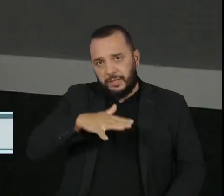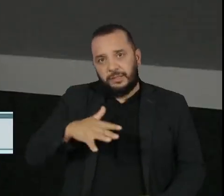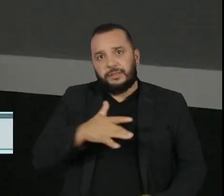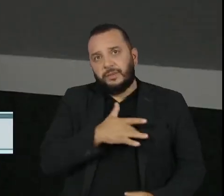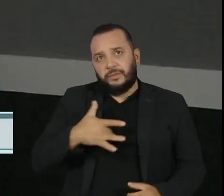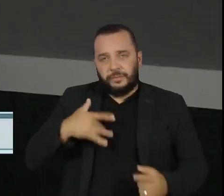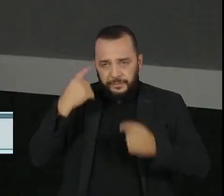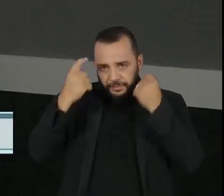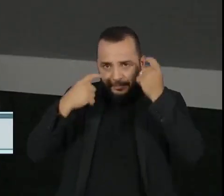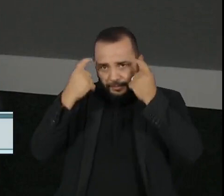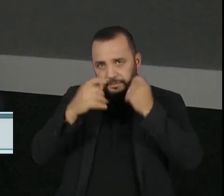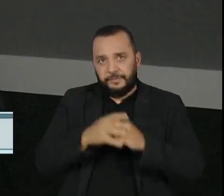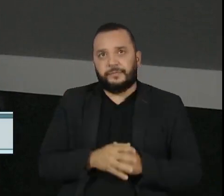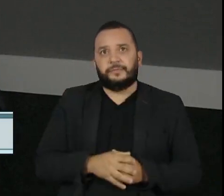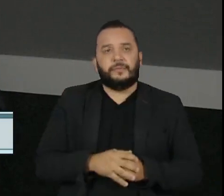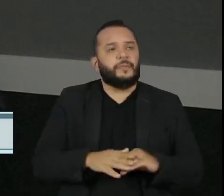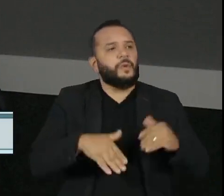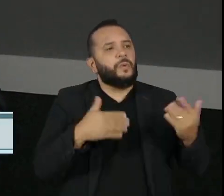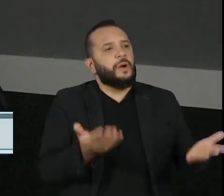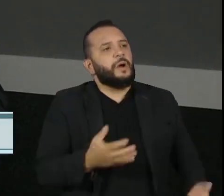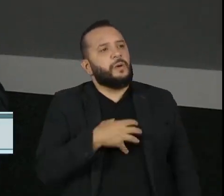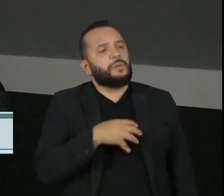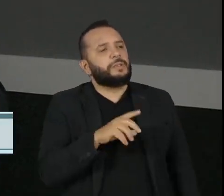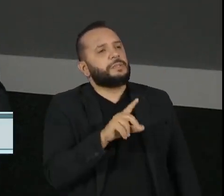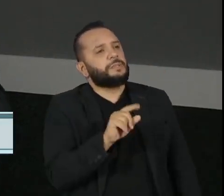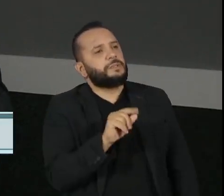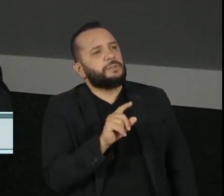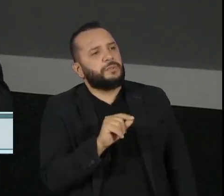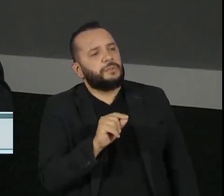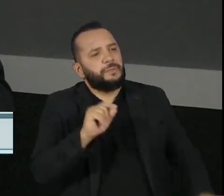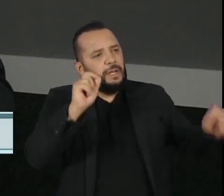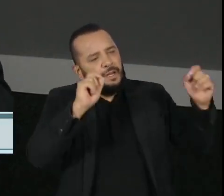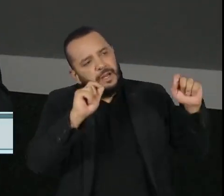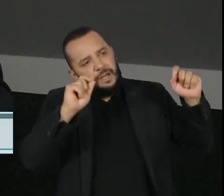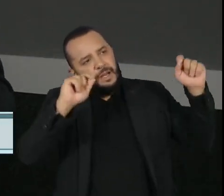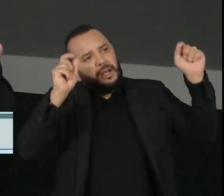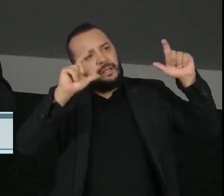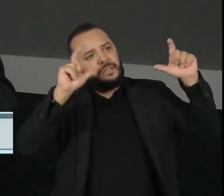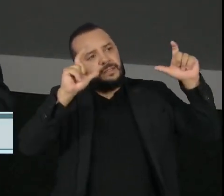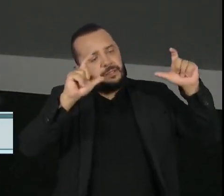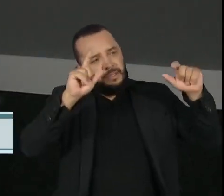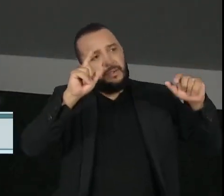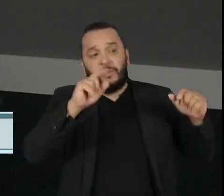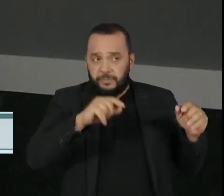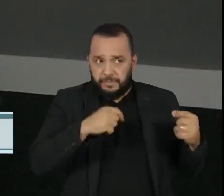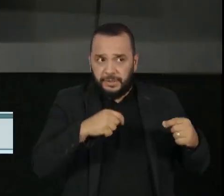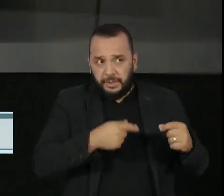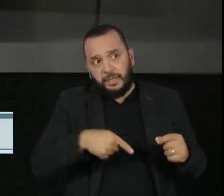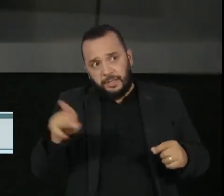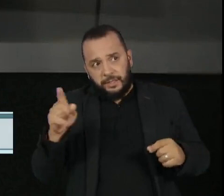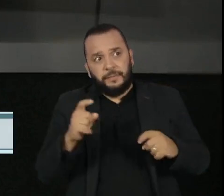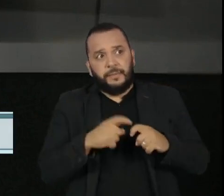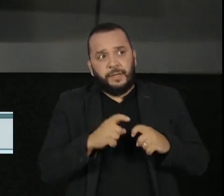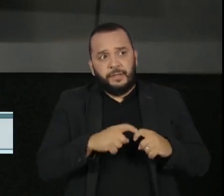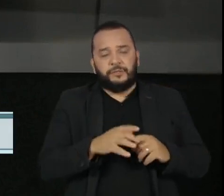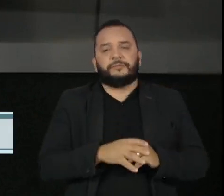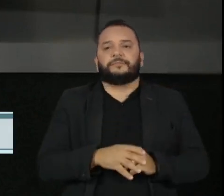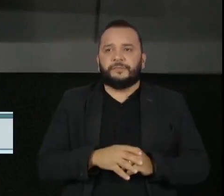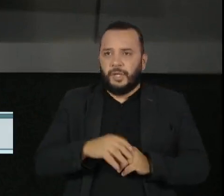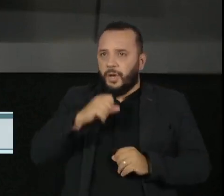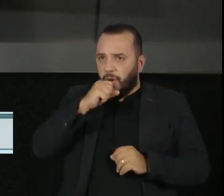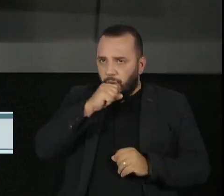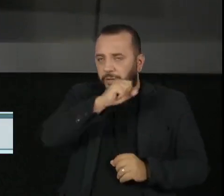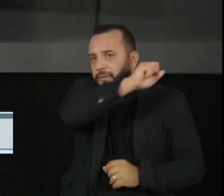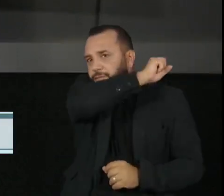Doutor, quais são os sintomas, os primeiros sinais, os sinais de alerta para avisar que é hora de procurar um médico? A tuberculose tem